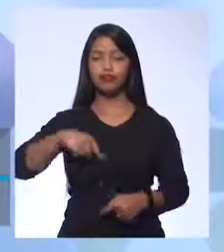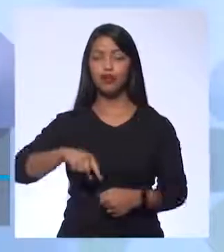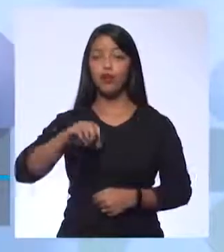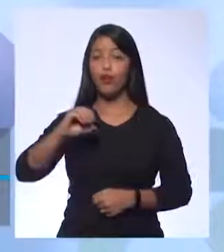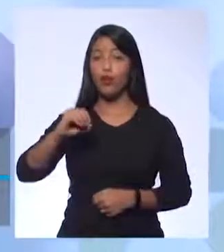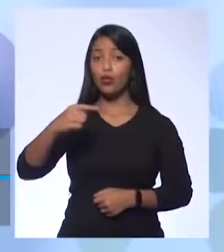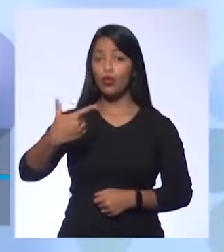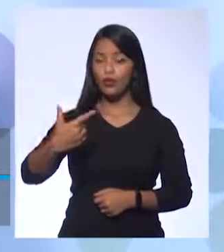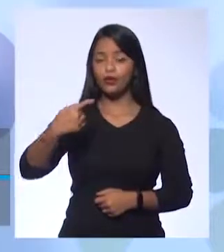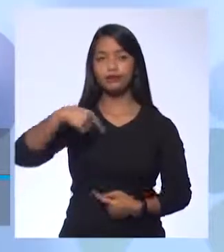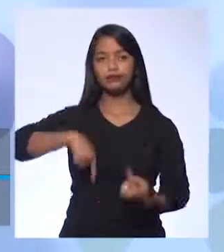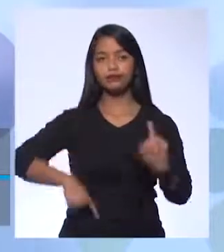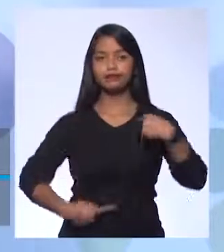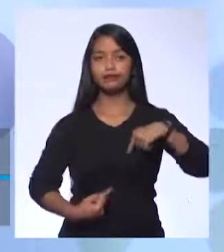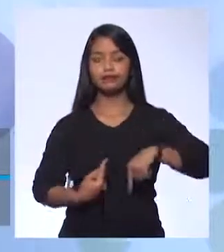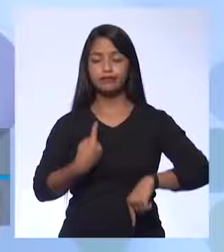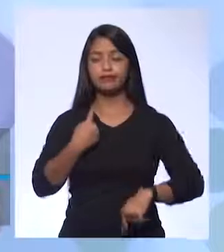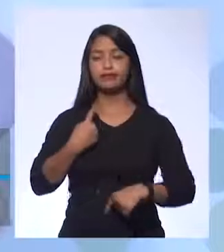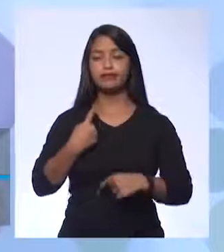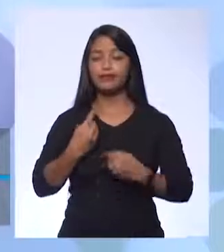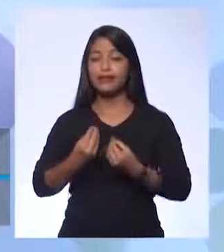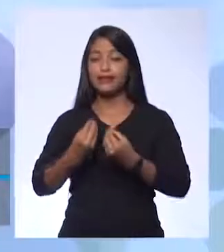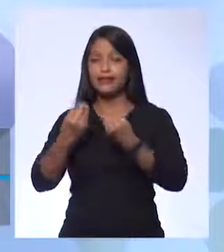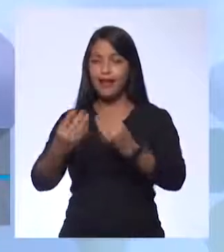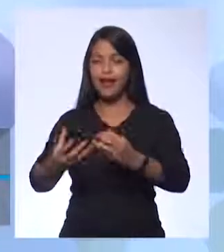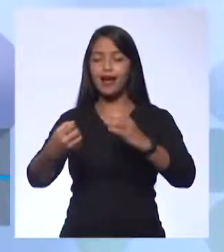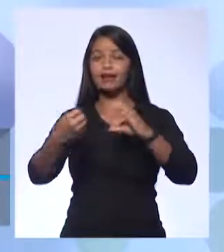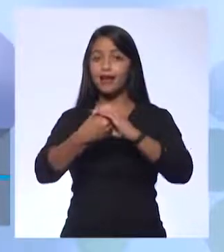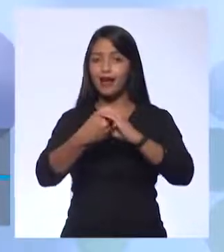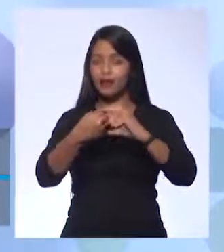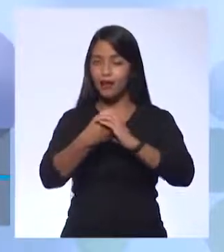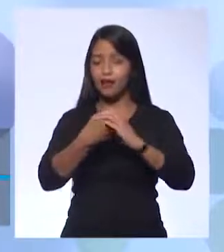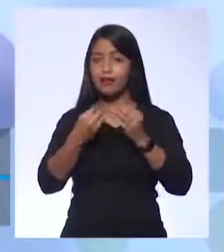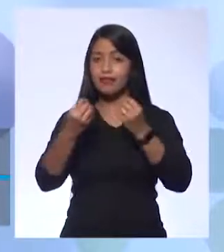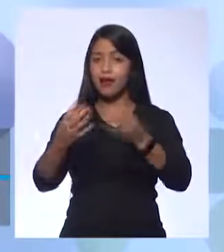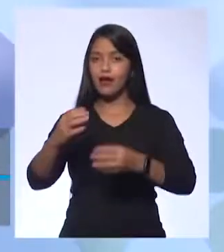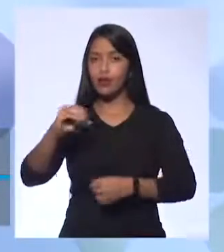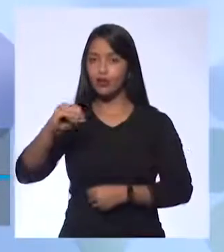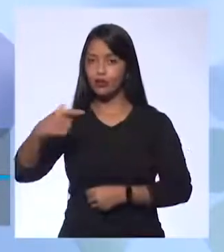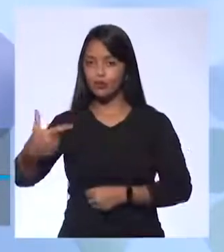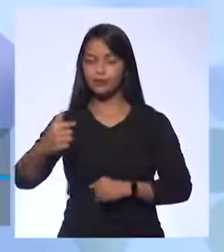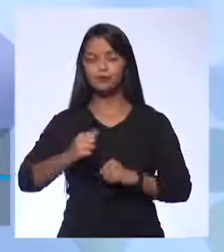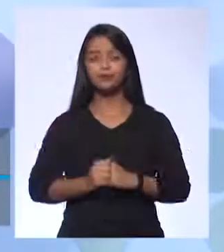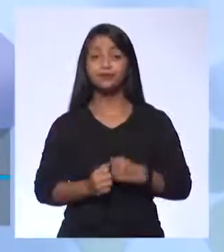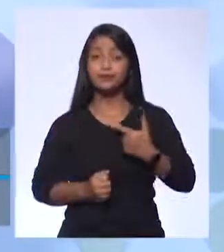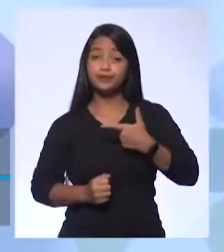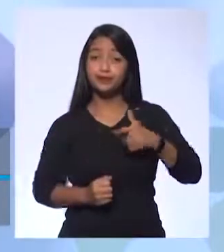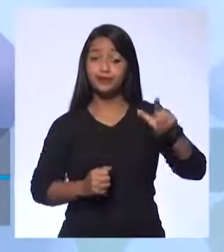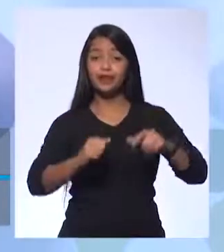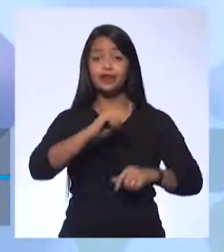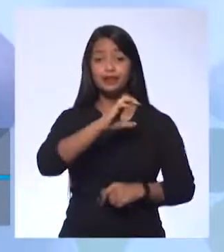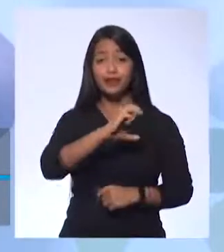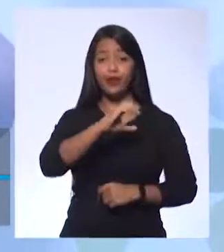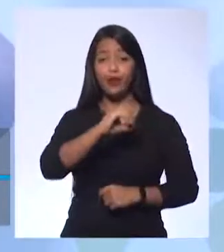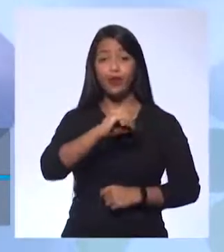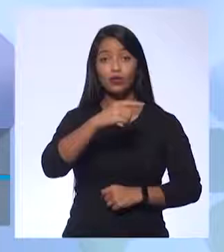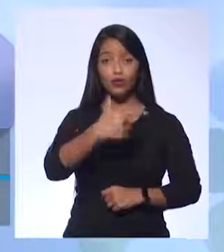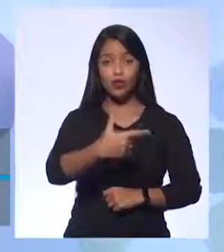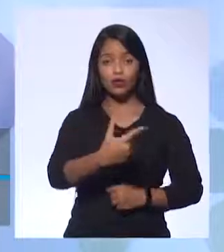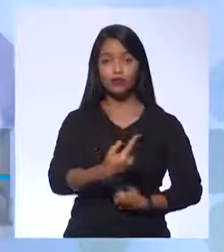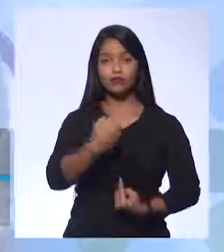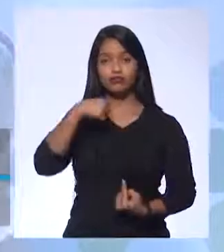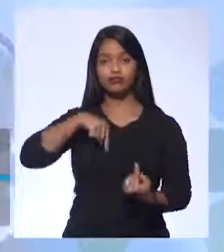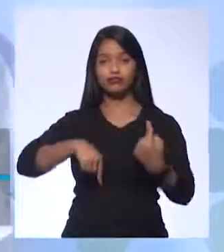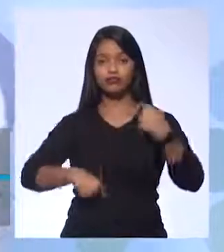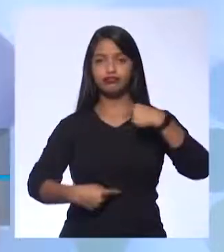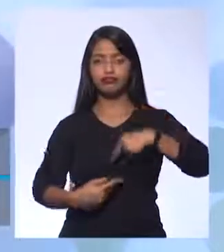as células e ele vai levar gás carbônico para o pulmão, tá?